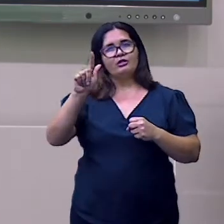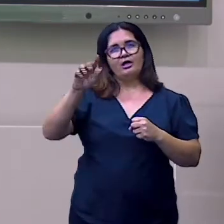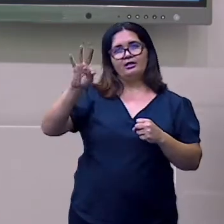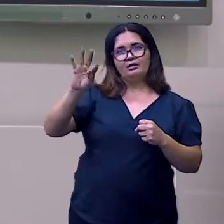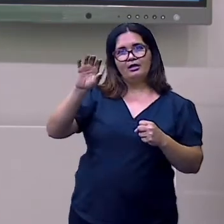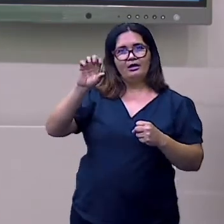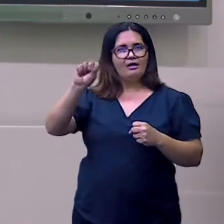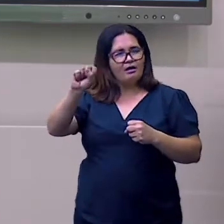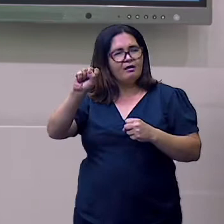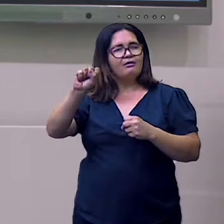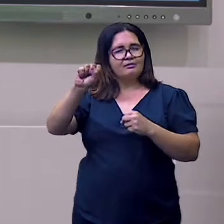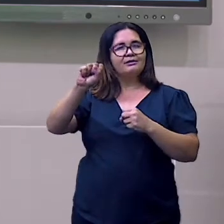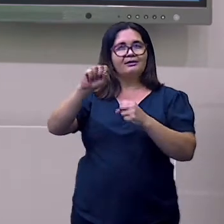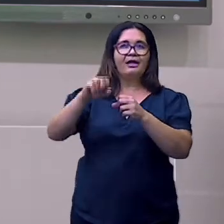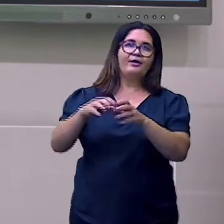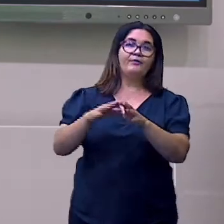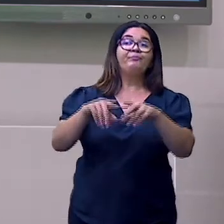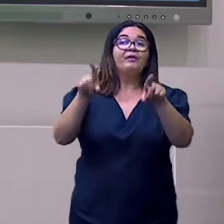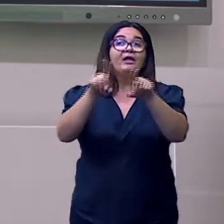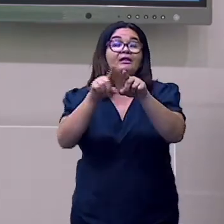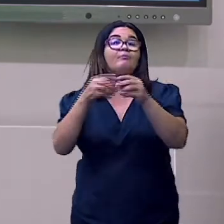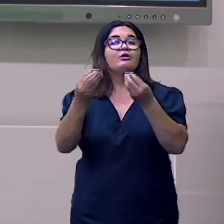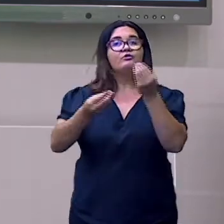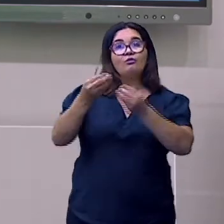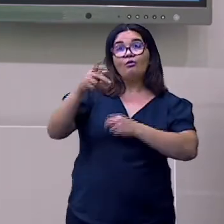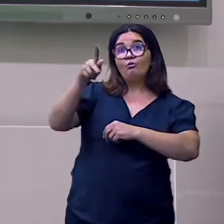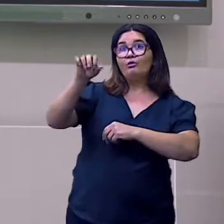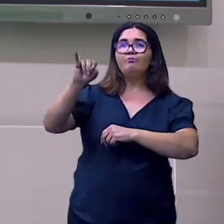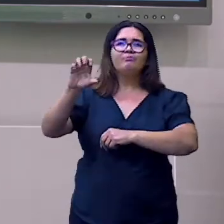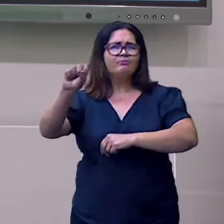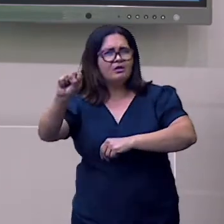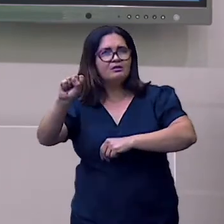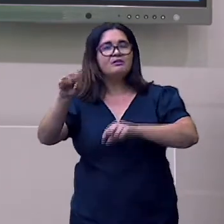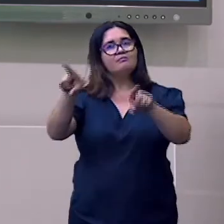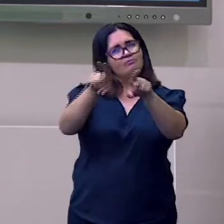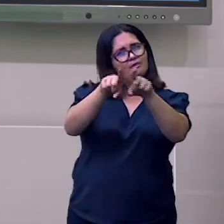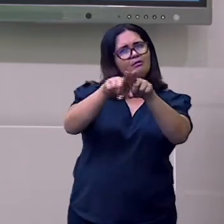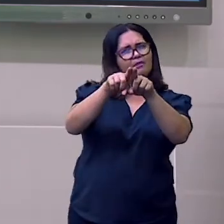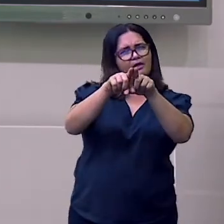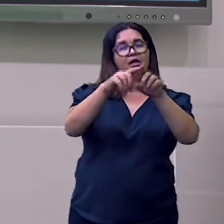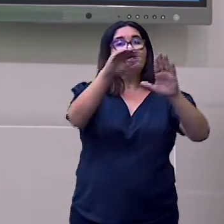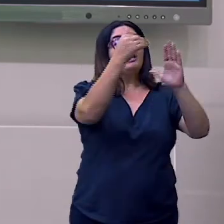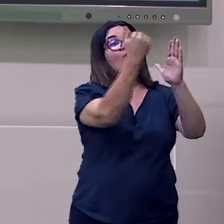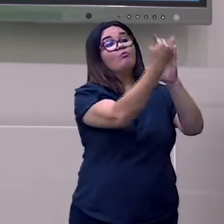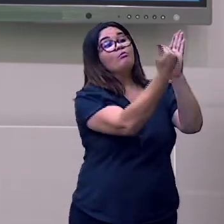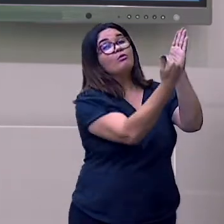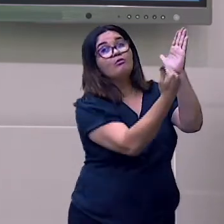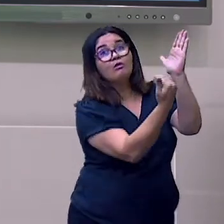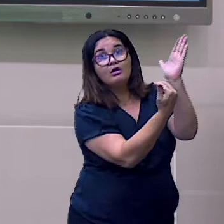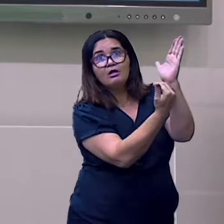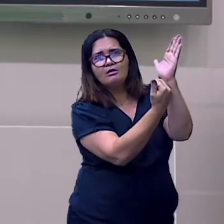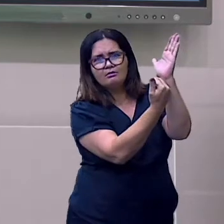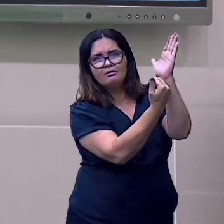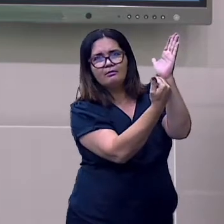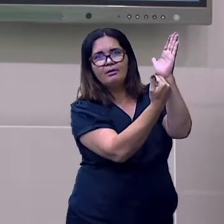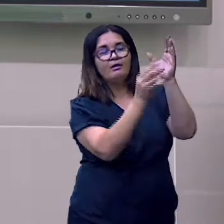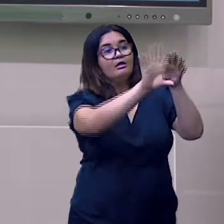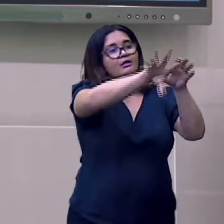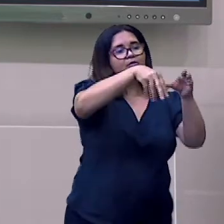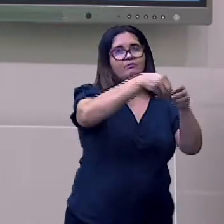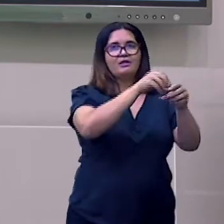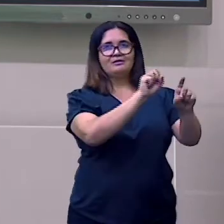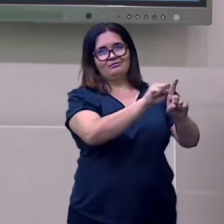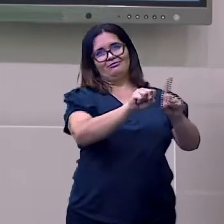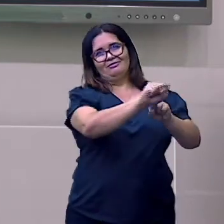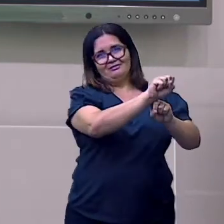Fundo de Garantia por Tempo de Serviço, e PIS, que é o Programa de Integração